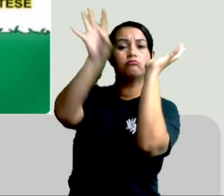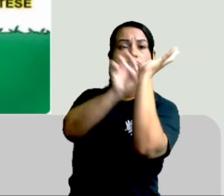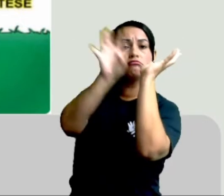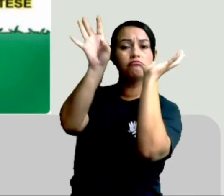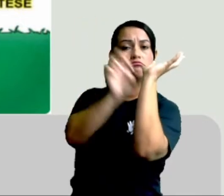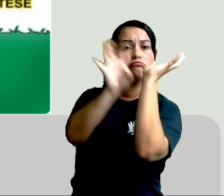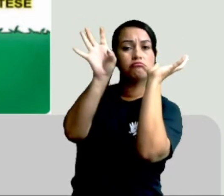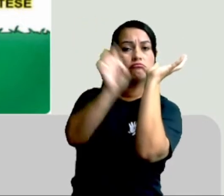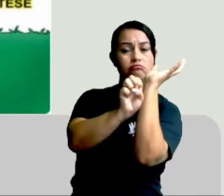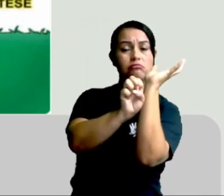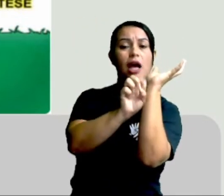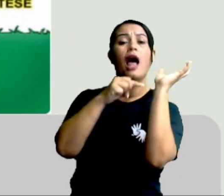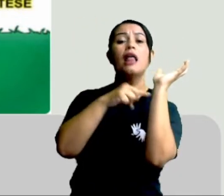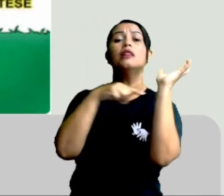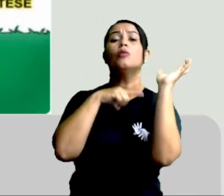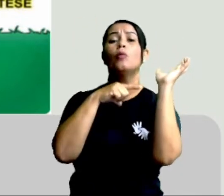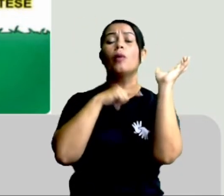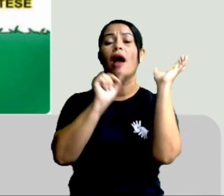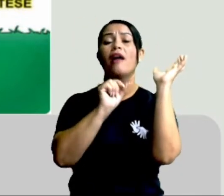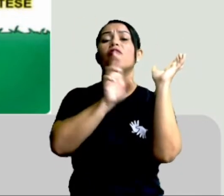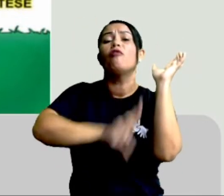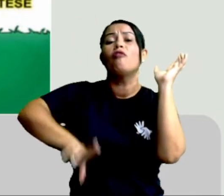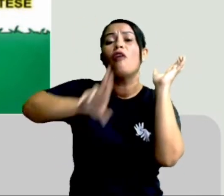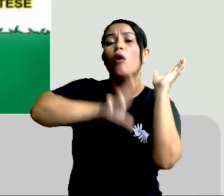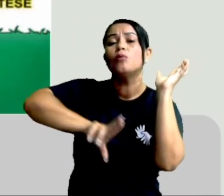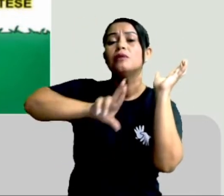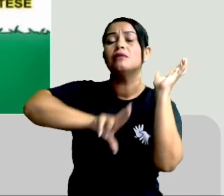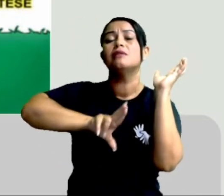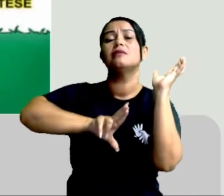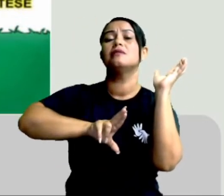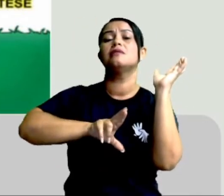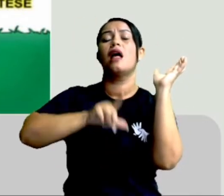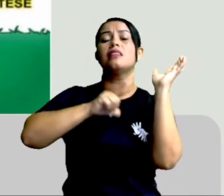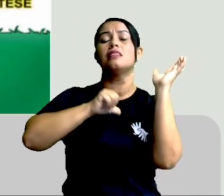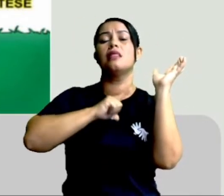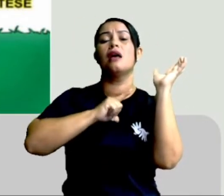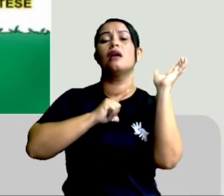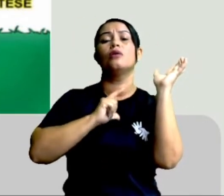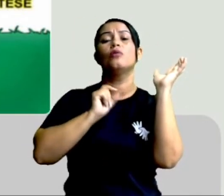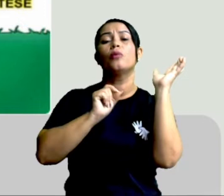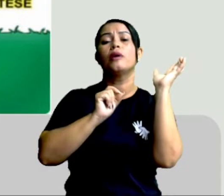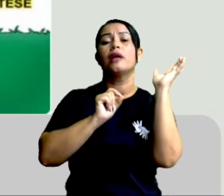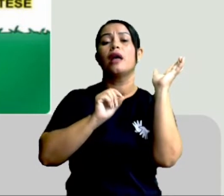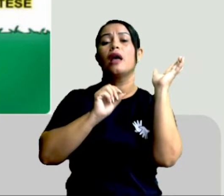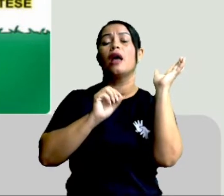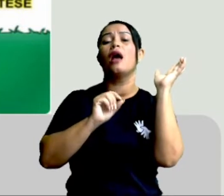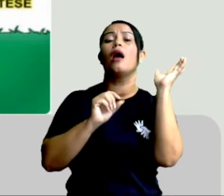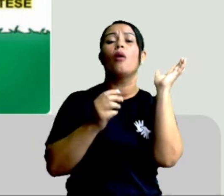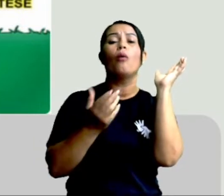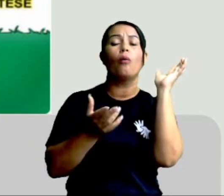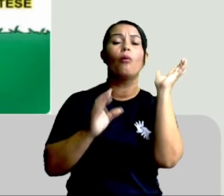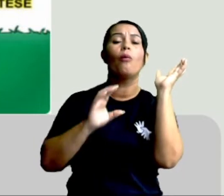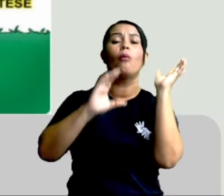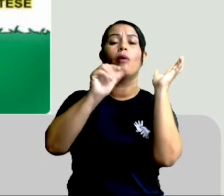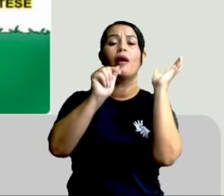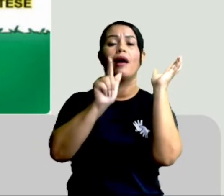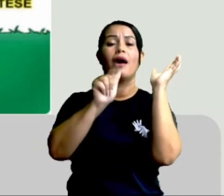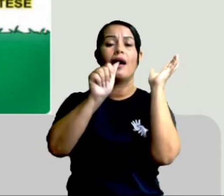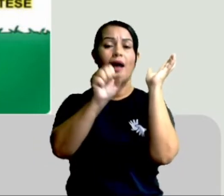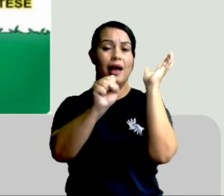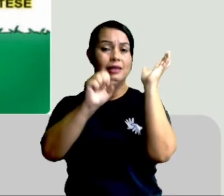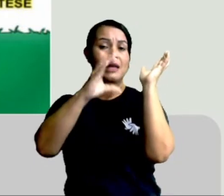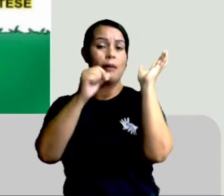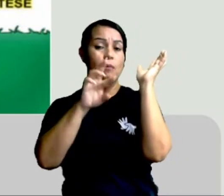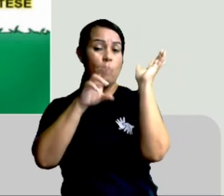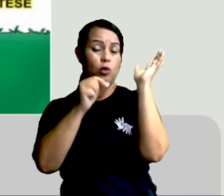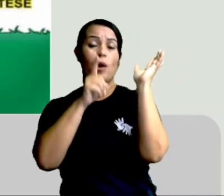essa energia solar, ela vai utilizar oxigênio, ela vai utilizar gás carbônico, tá certo? E água, e